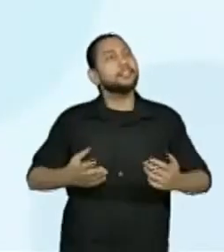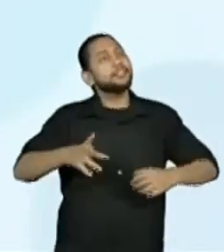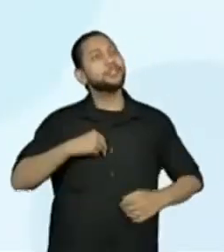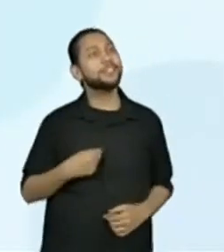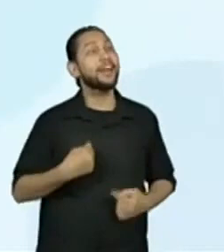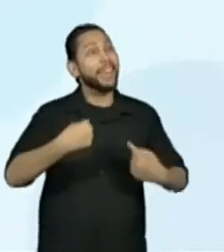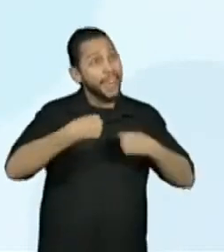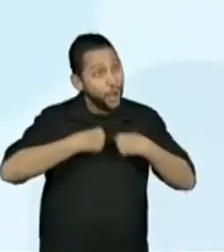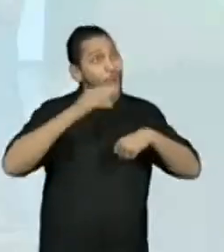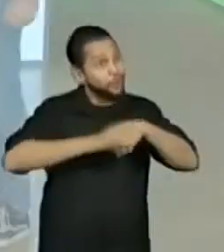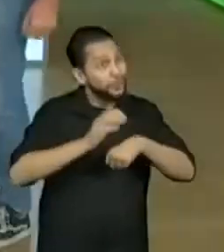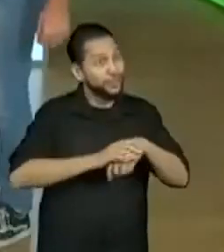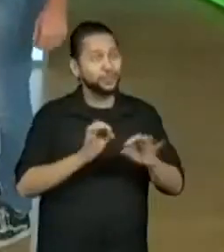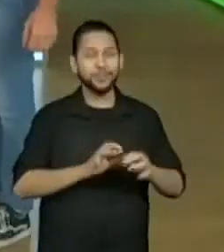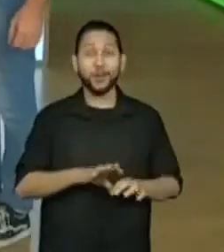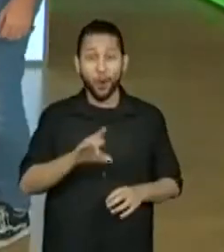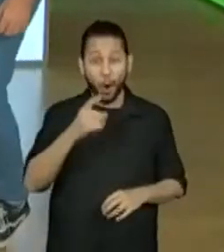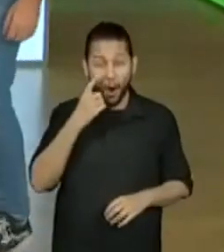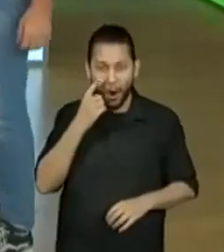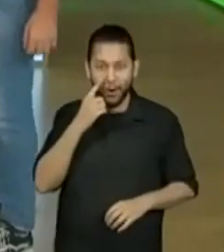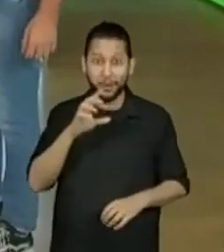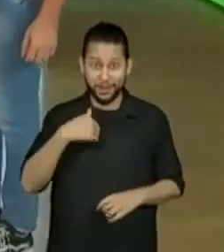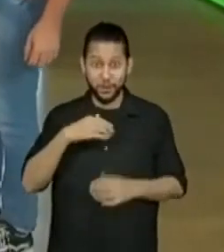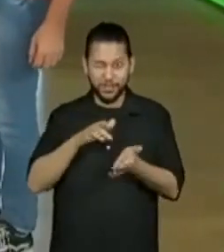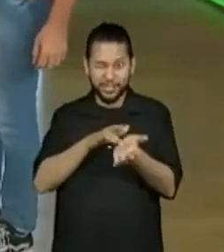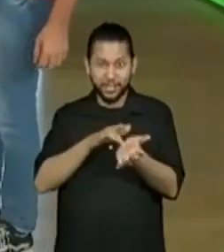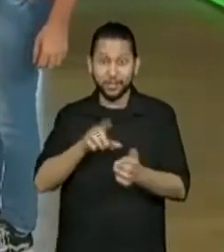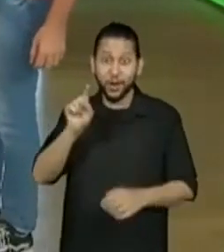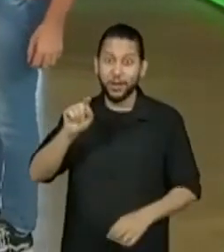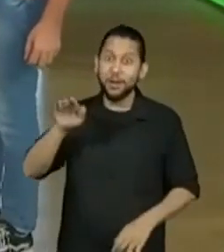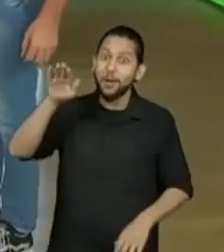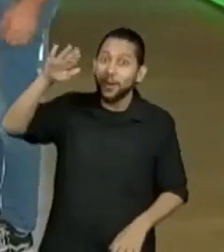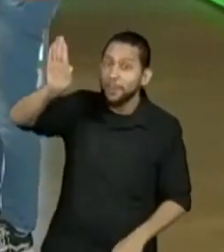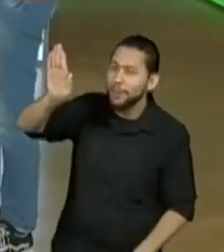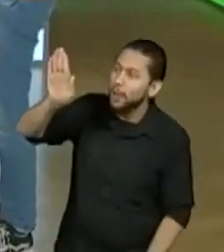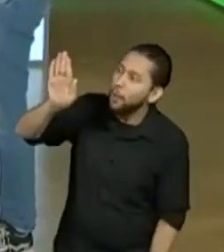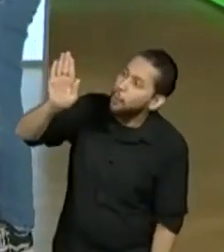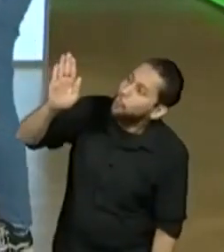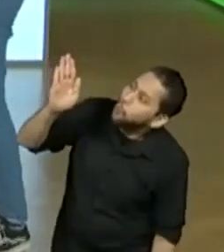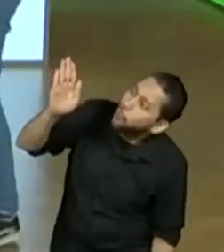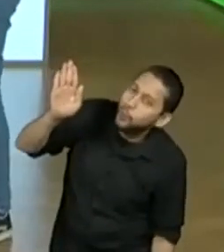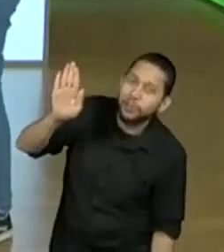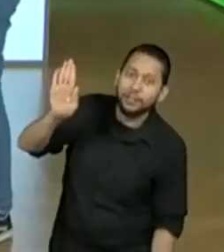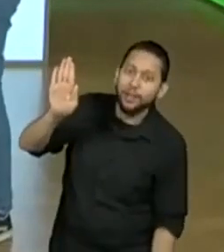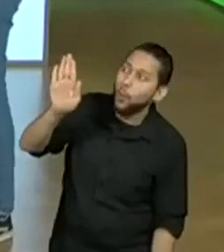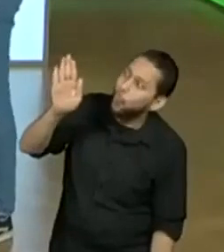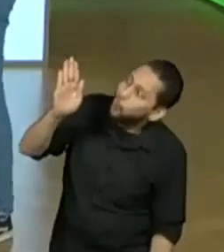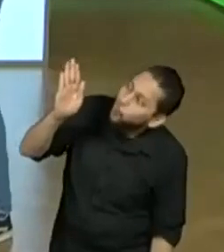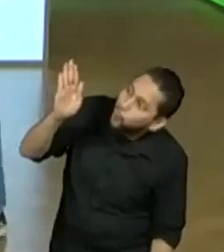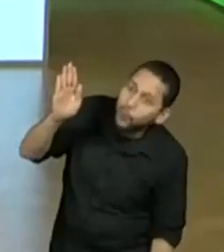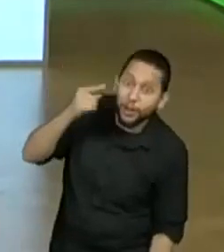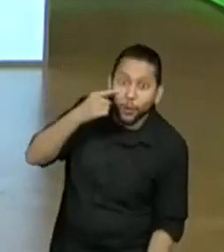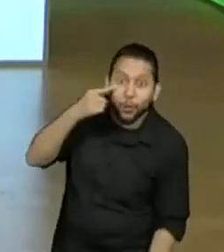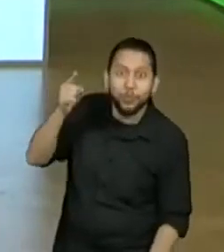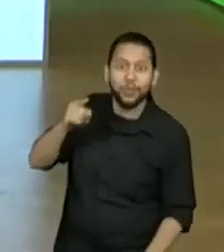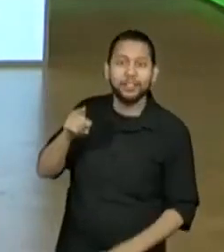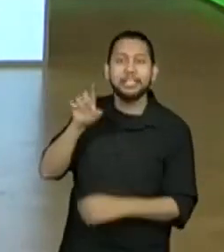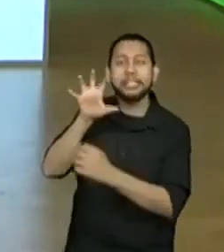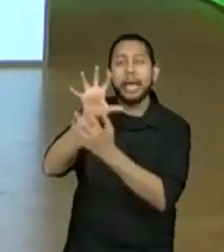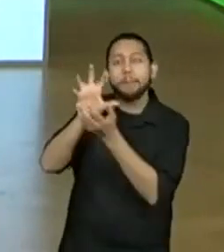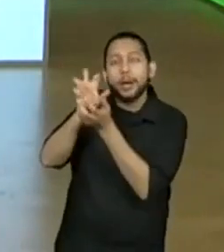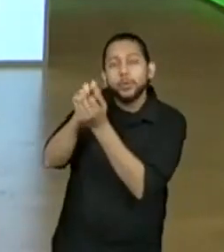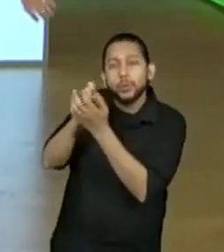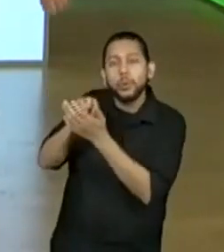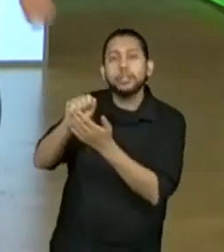é que você sabe? Eu vou te contar, olha o meu segredo. Eu olho o papel que tá um pouquinho mais amassado. Logo, se o papel está um pouco mais amassado, é sinal que